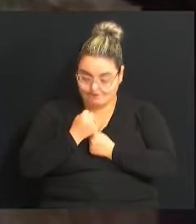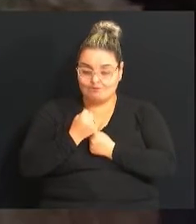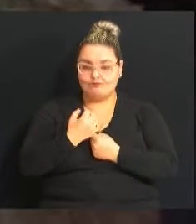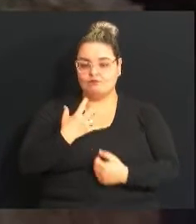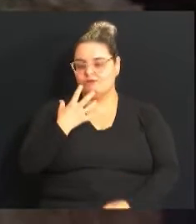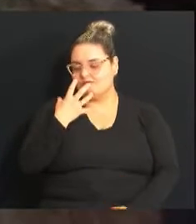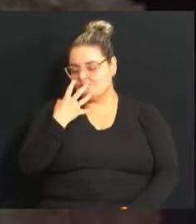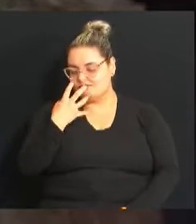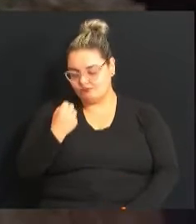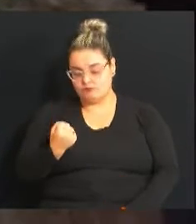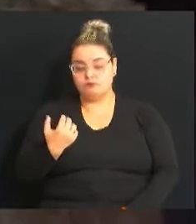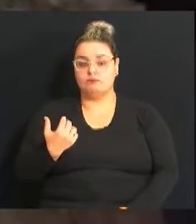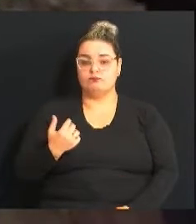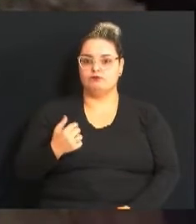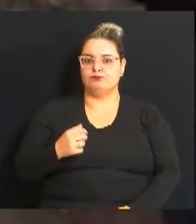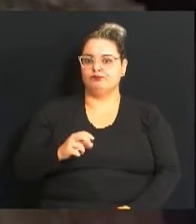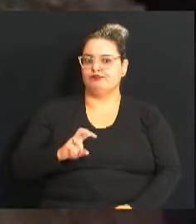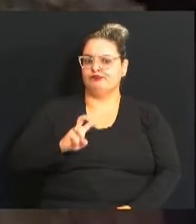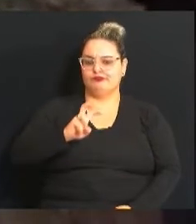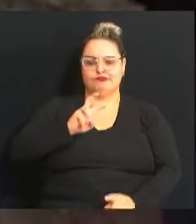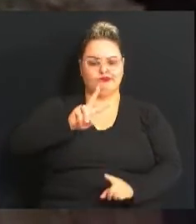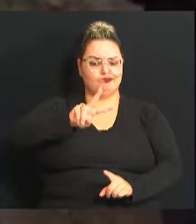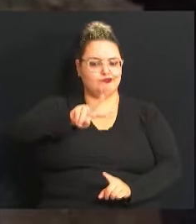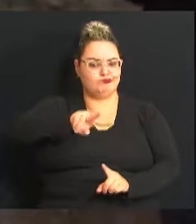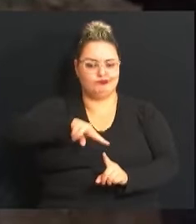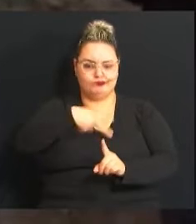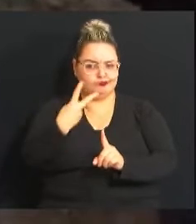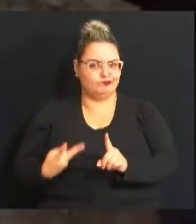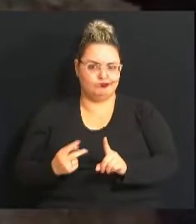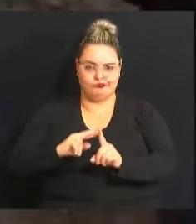quintuplicaram, né? Foram muito grandes. E